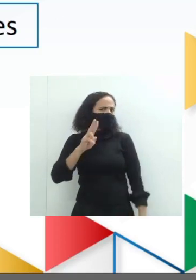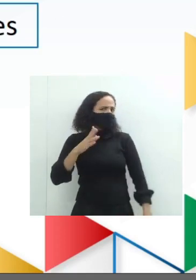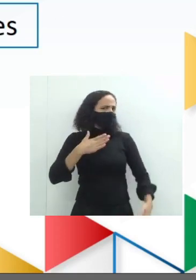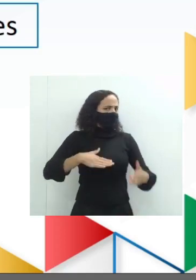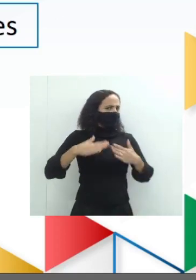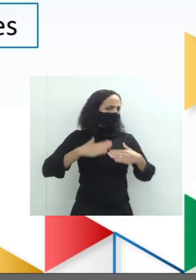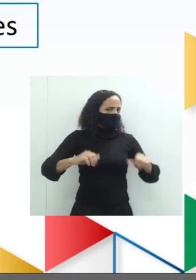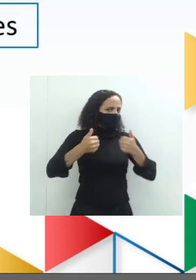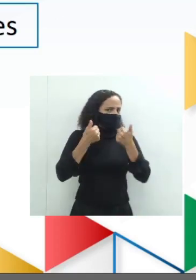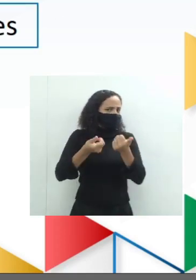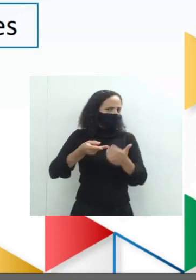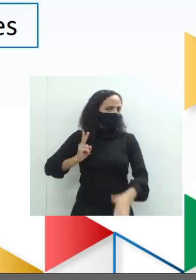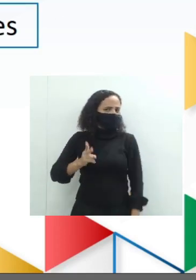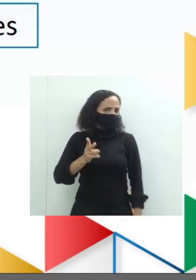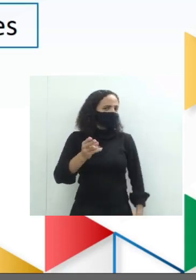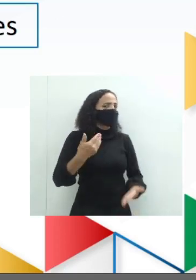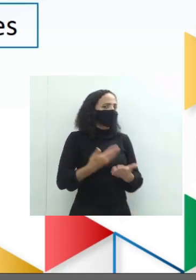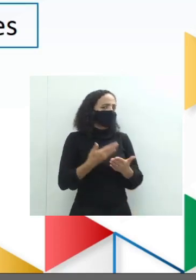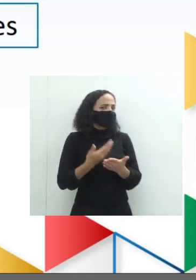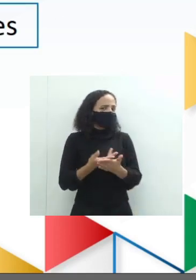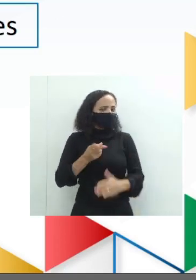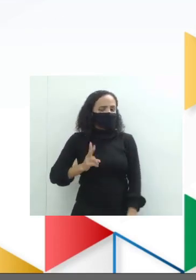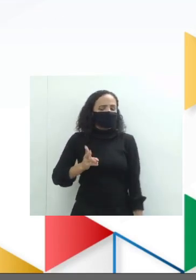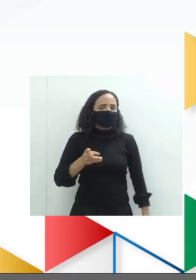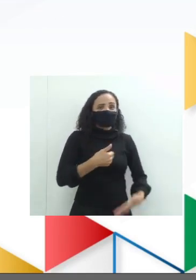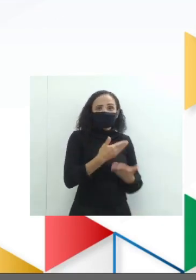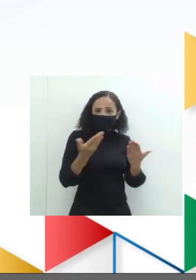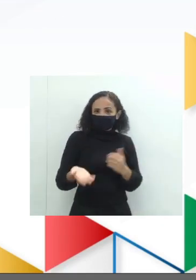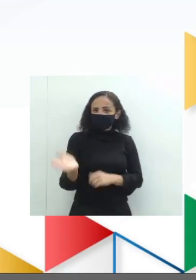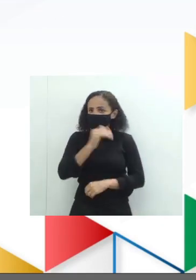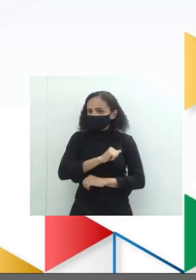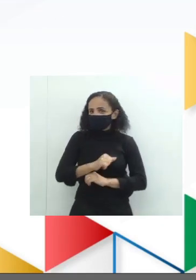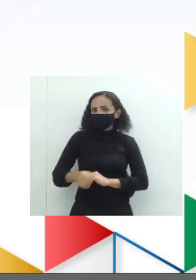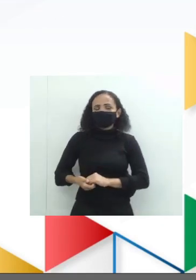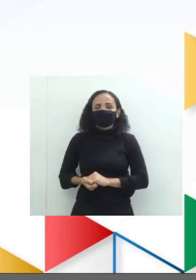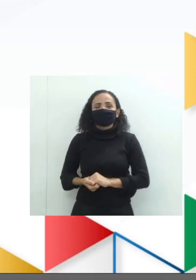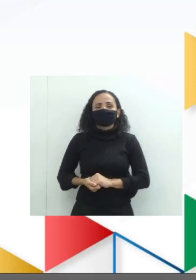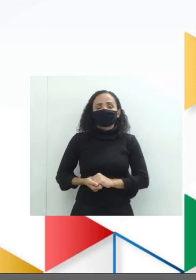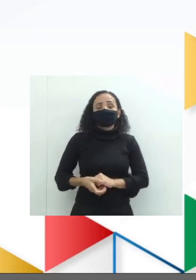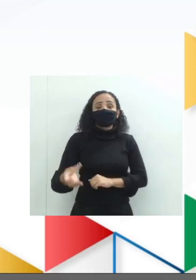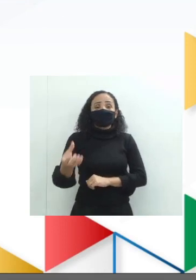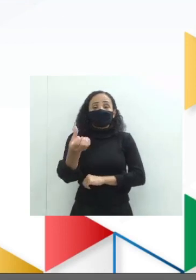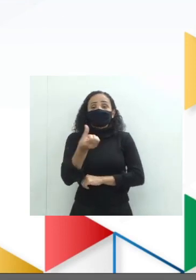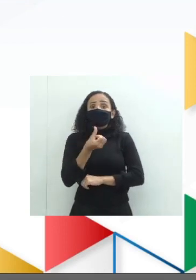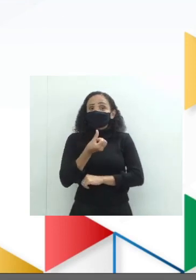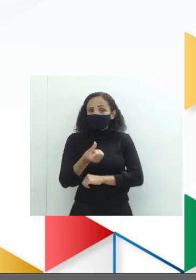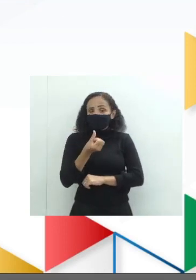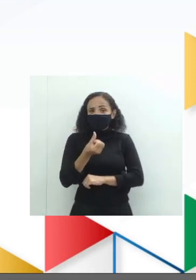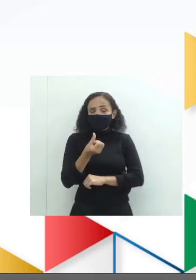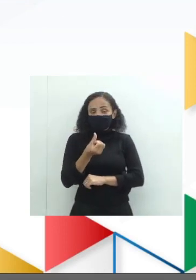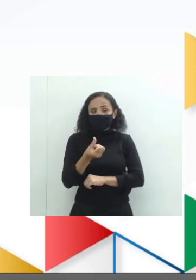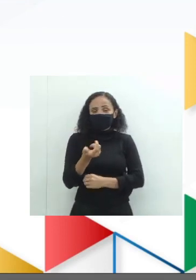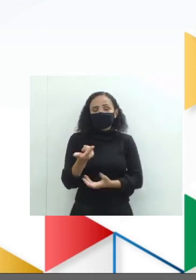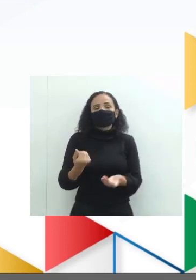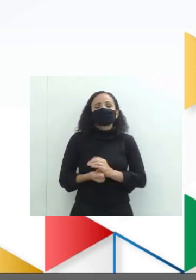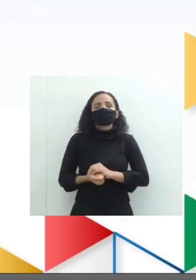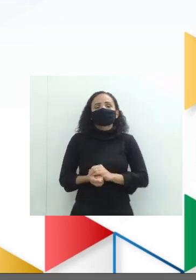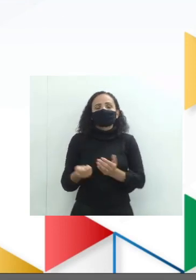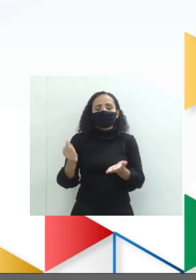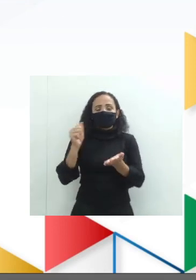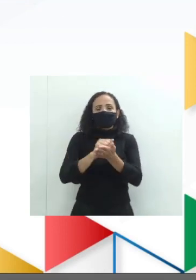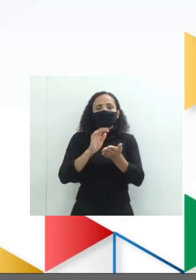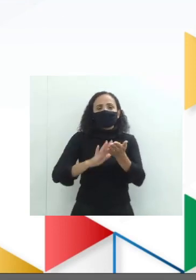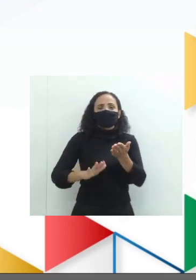tranquilo? Então posso passar para a próxima questão? Segue comigo agora, vamos lá. Sexta questão para a gente já trabalhar e tá chegando